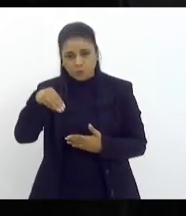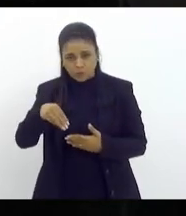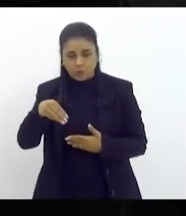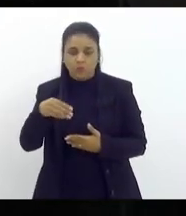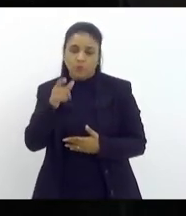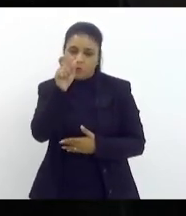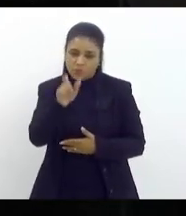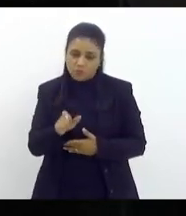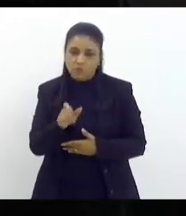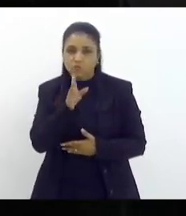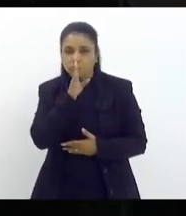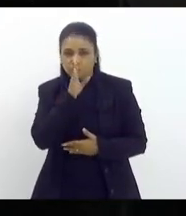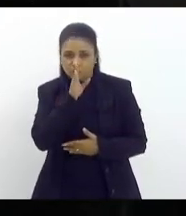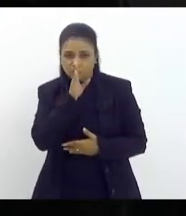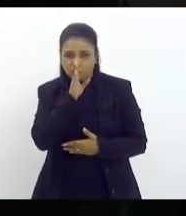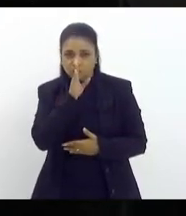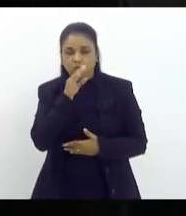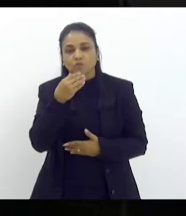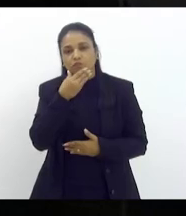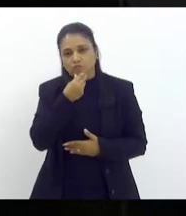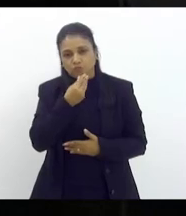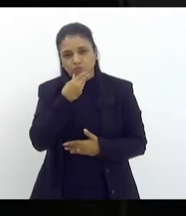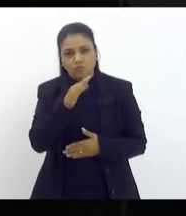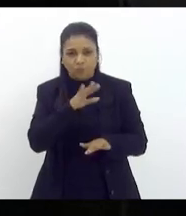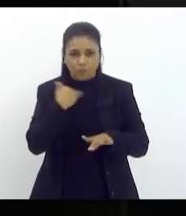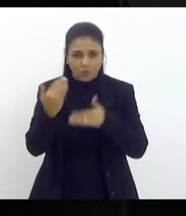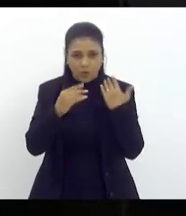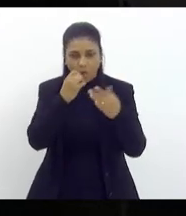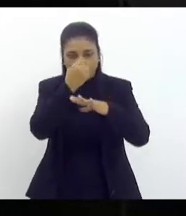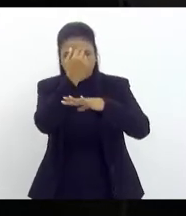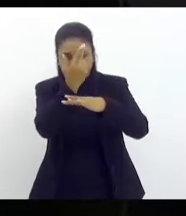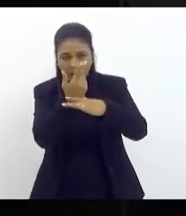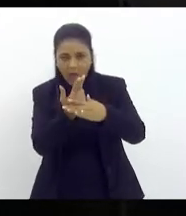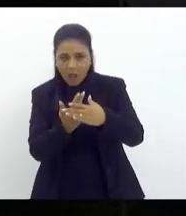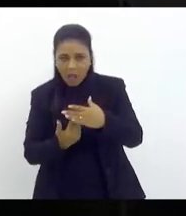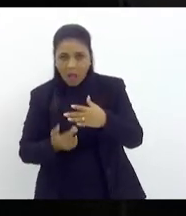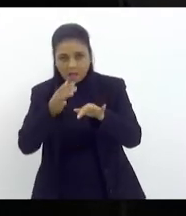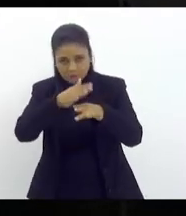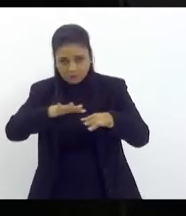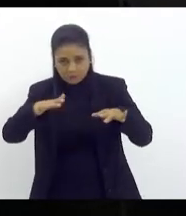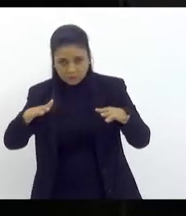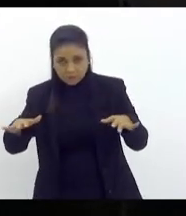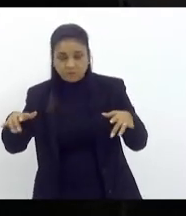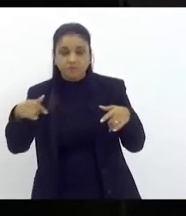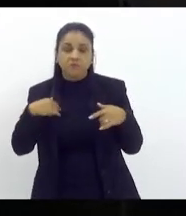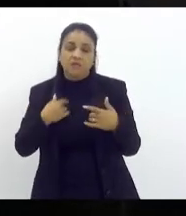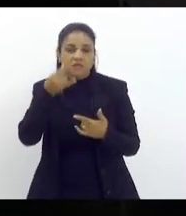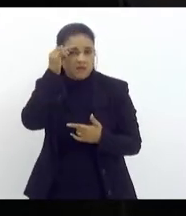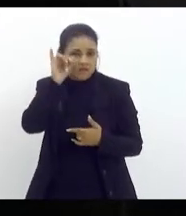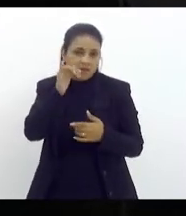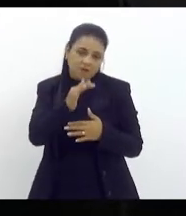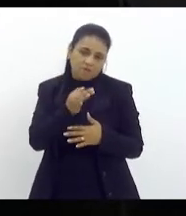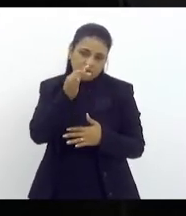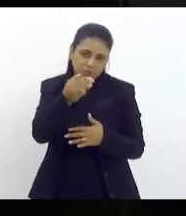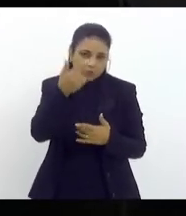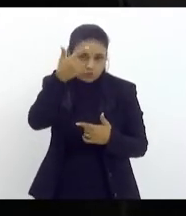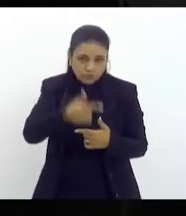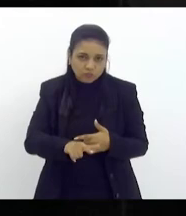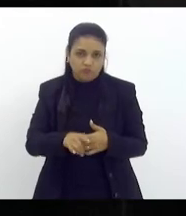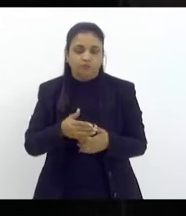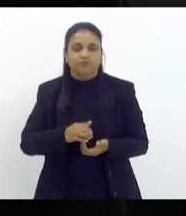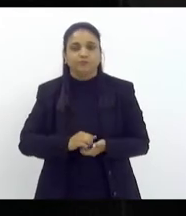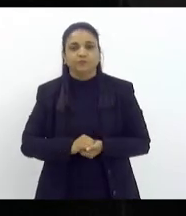e desejo que ao menos esse fato lamentável permita que possamos evitar outros acontecimento S como esse Obrigada